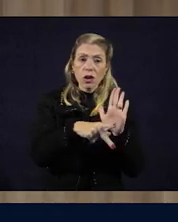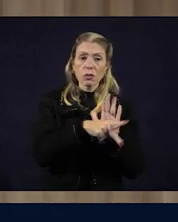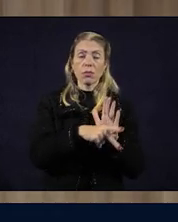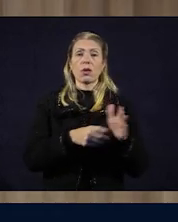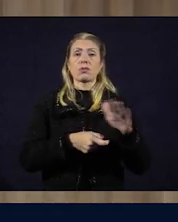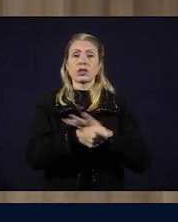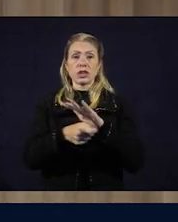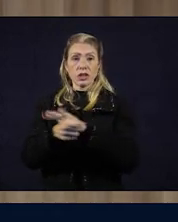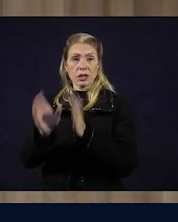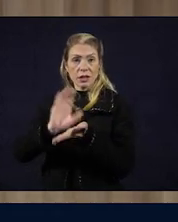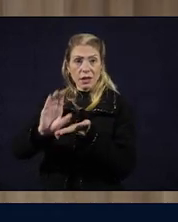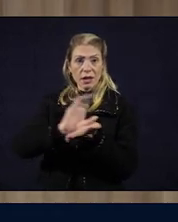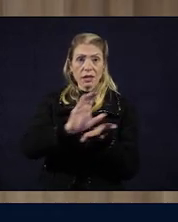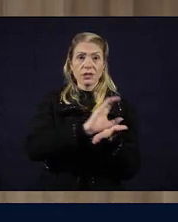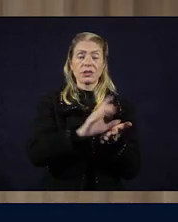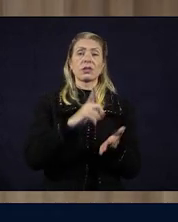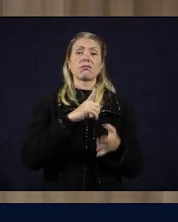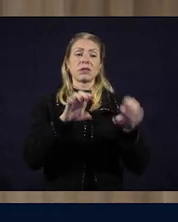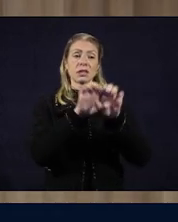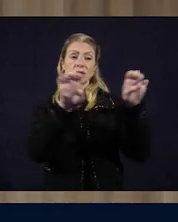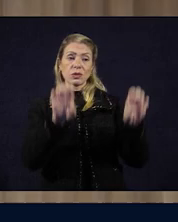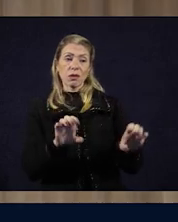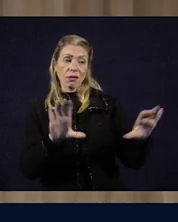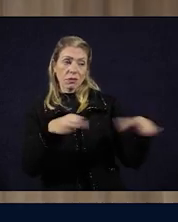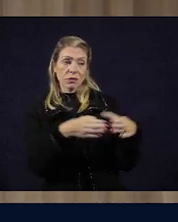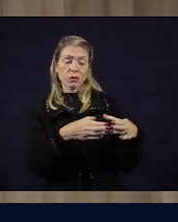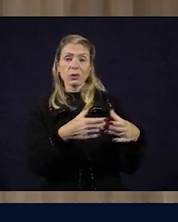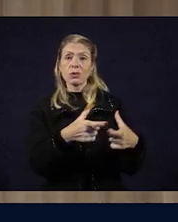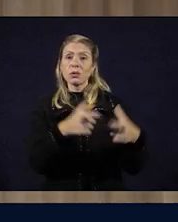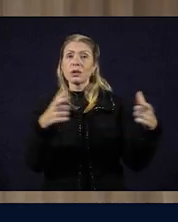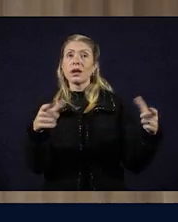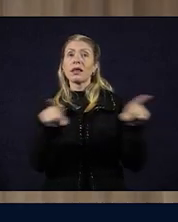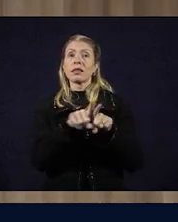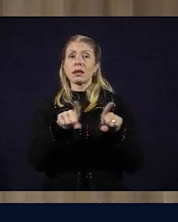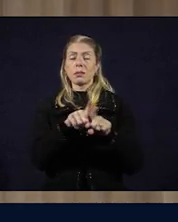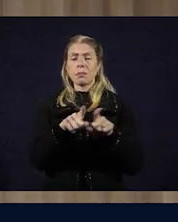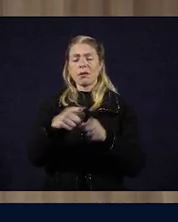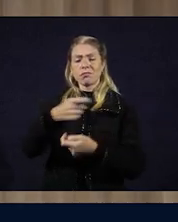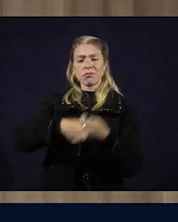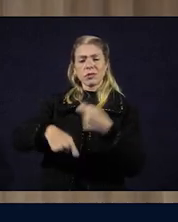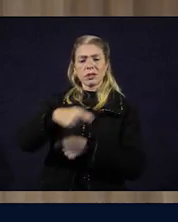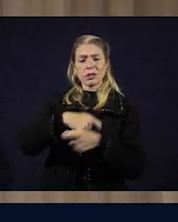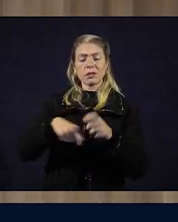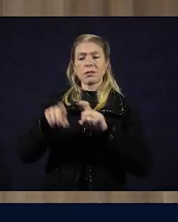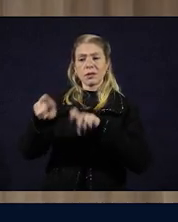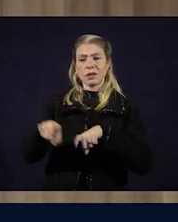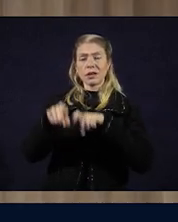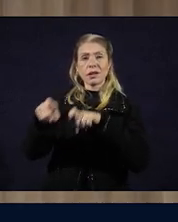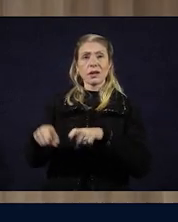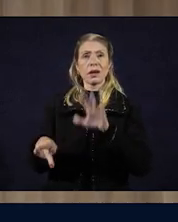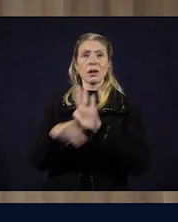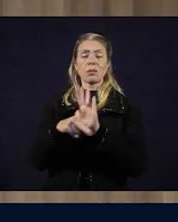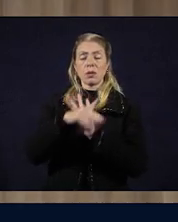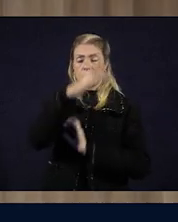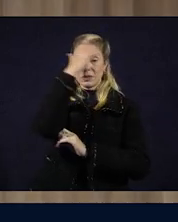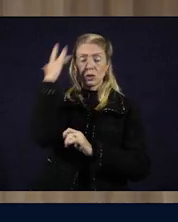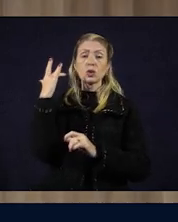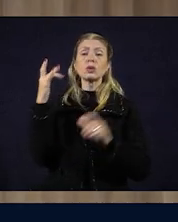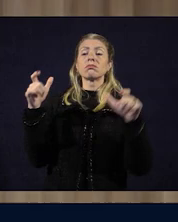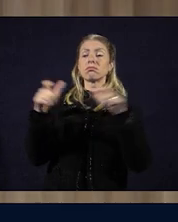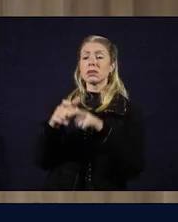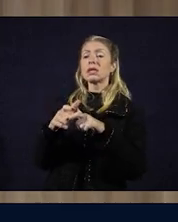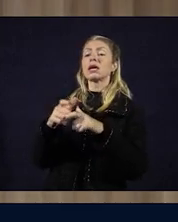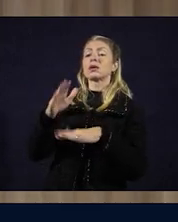operações de crédito estruturadas para grandes grupos como também final de financiamento de custeio agrícola para pequenos produtores